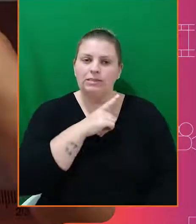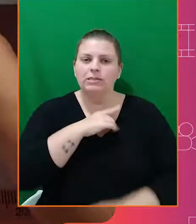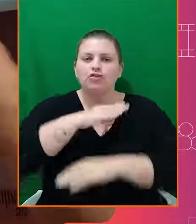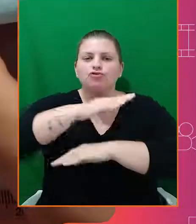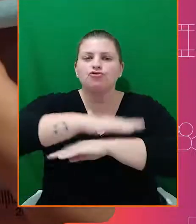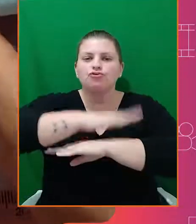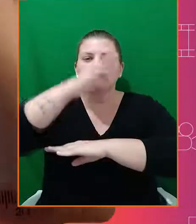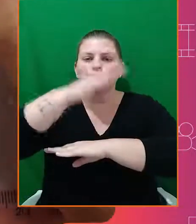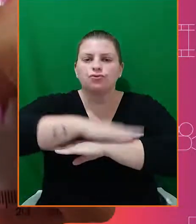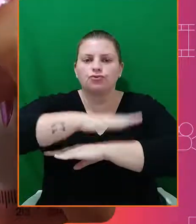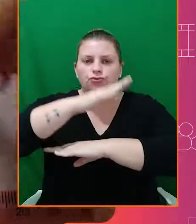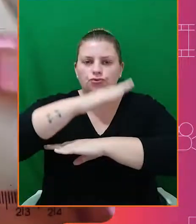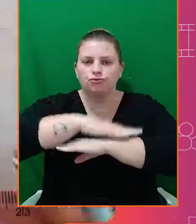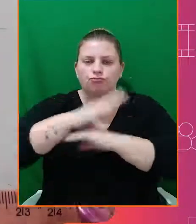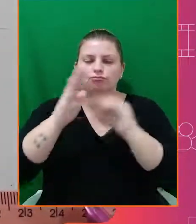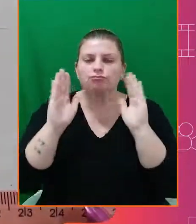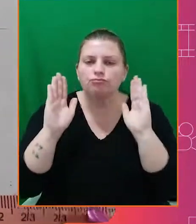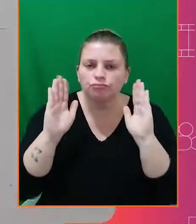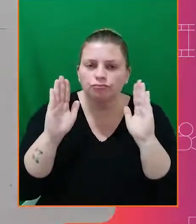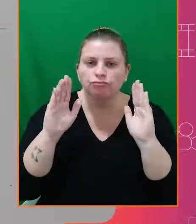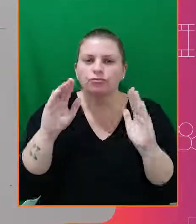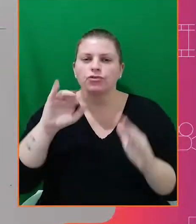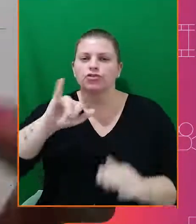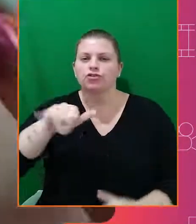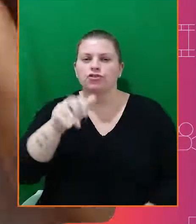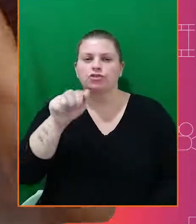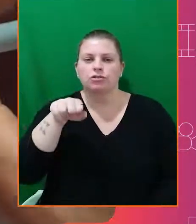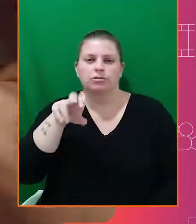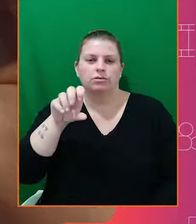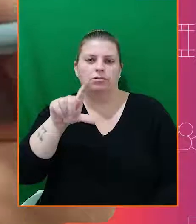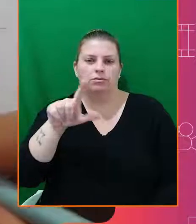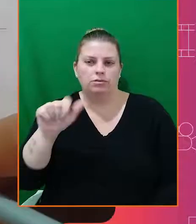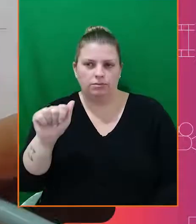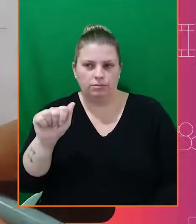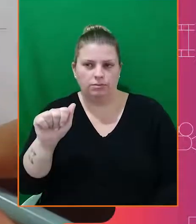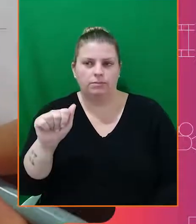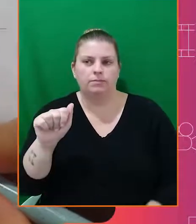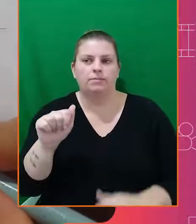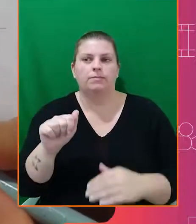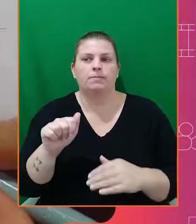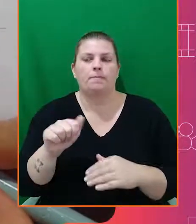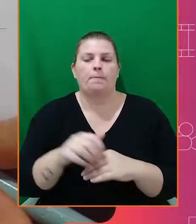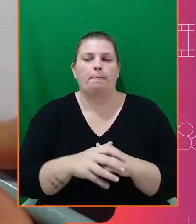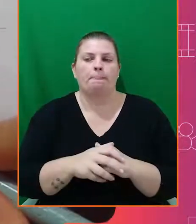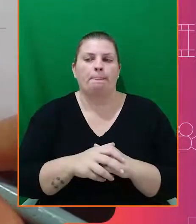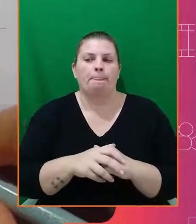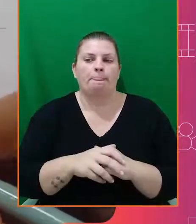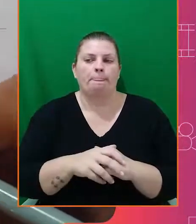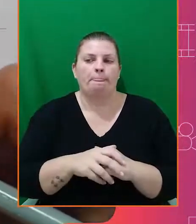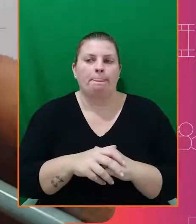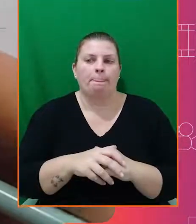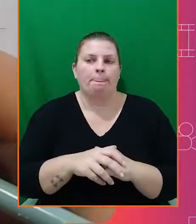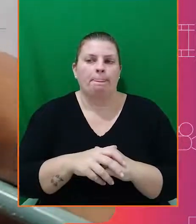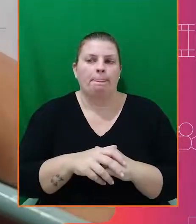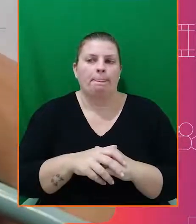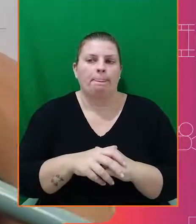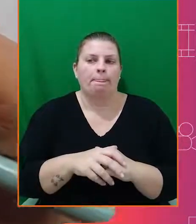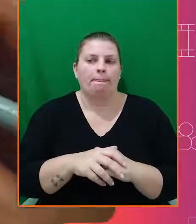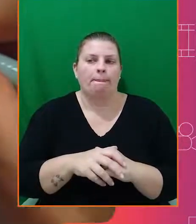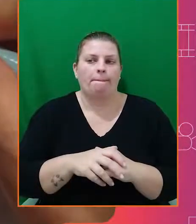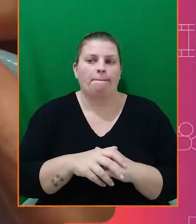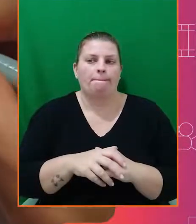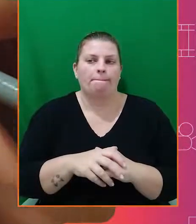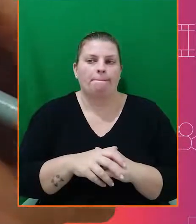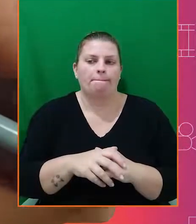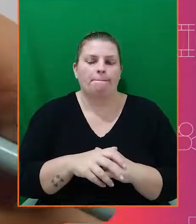As linhas verticais vão continuar as mesmas. No entanto, a parte de baixo e de cima da